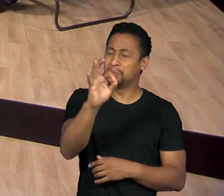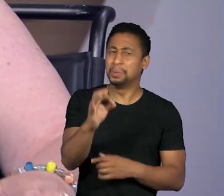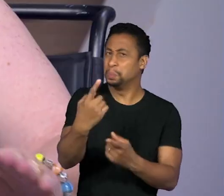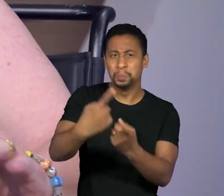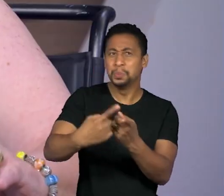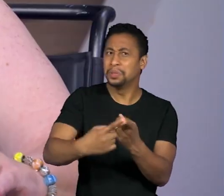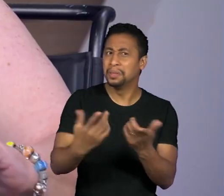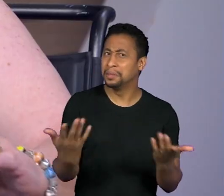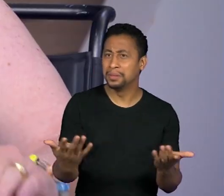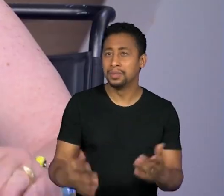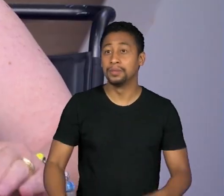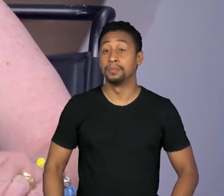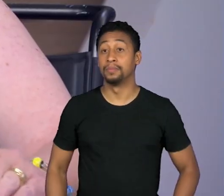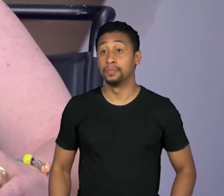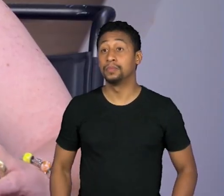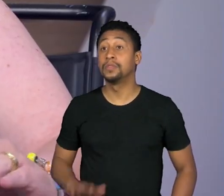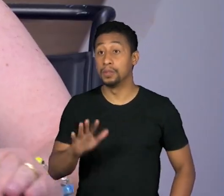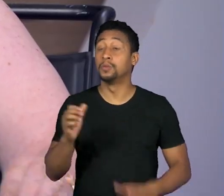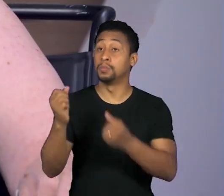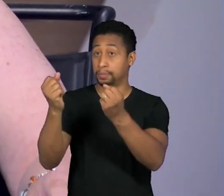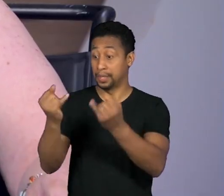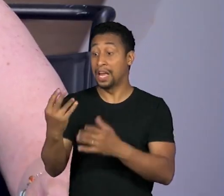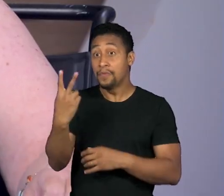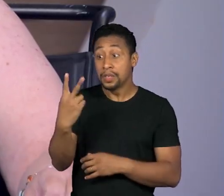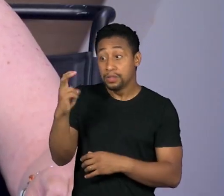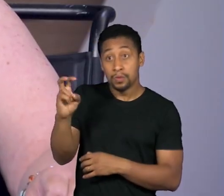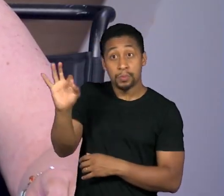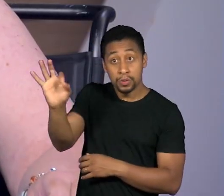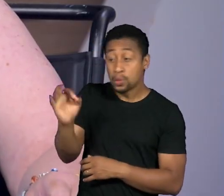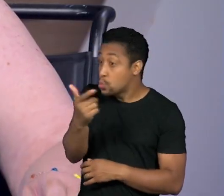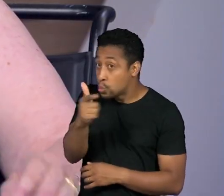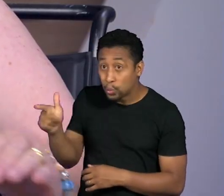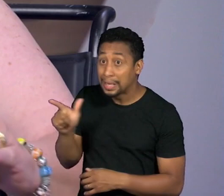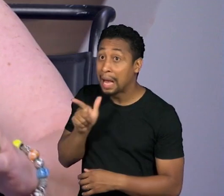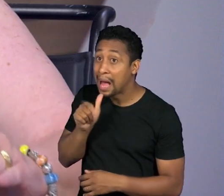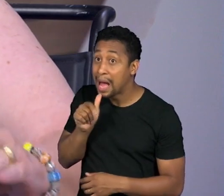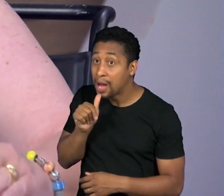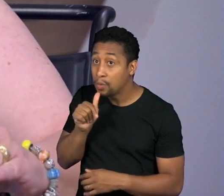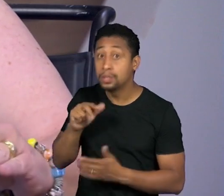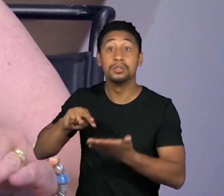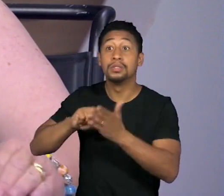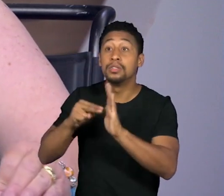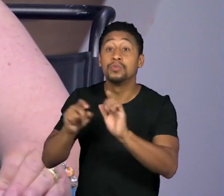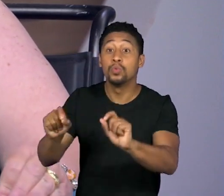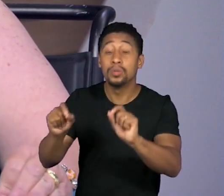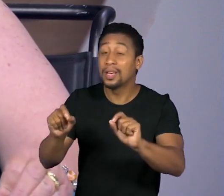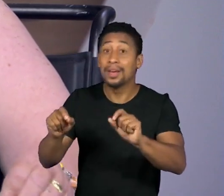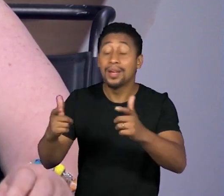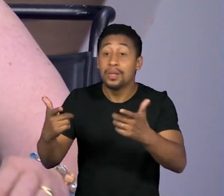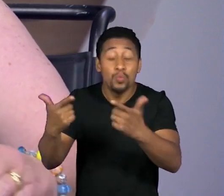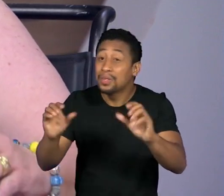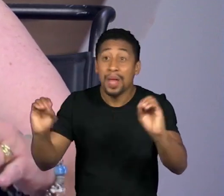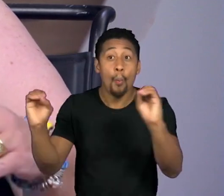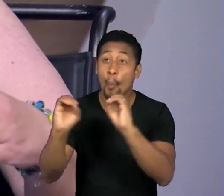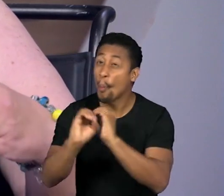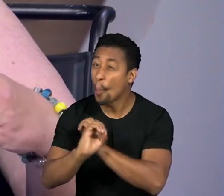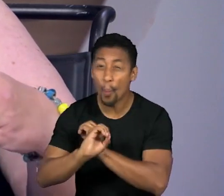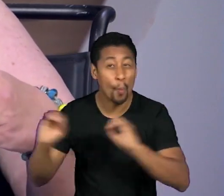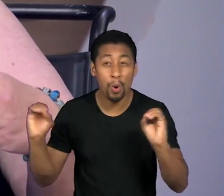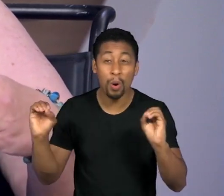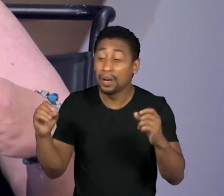situação? Quando dizem 25% não tem acesso, é que não tem mesmo, não